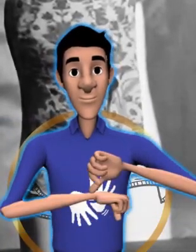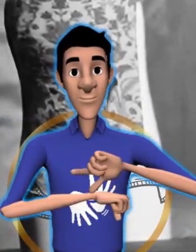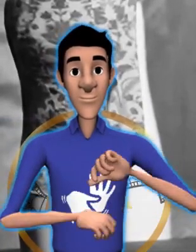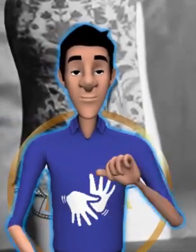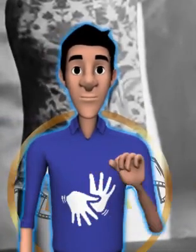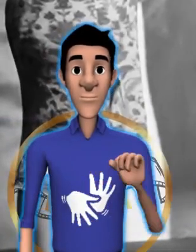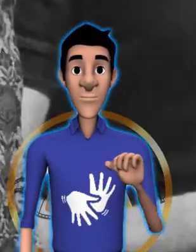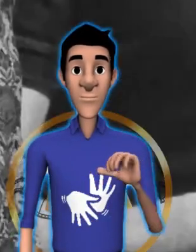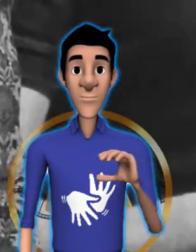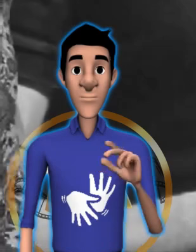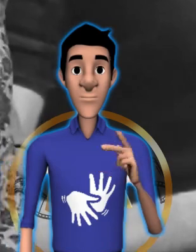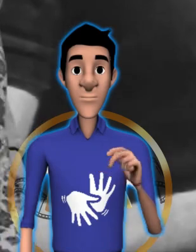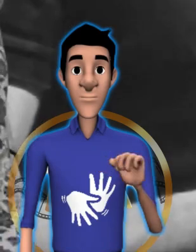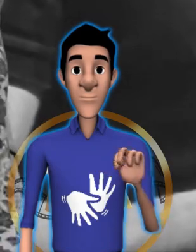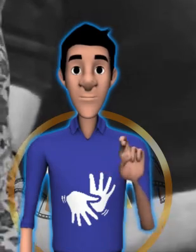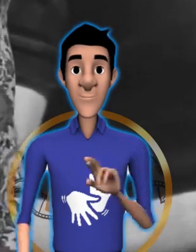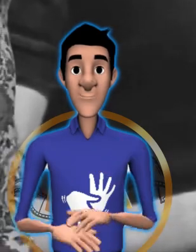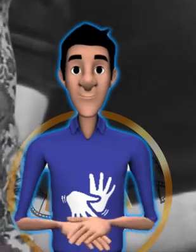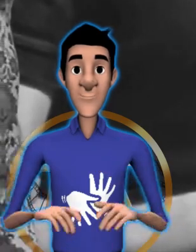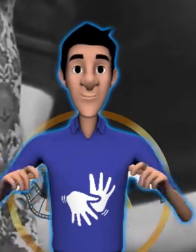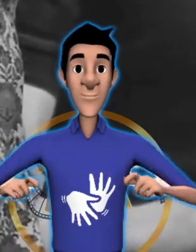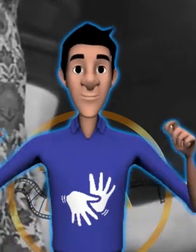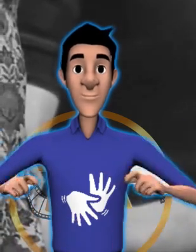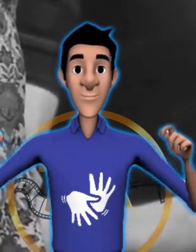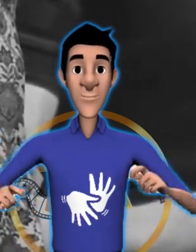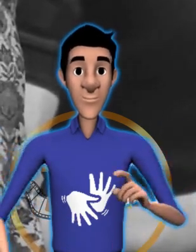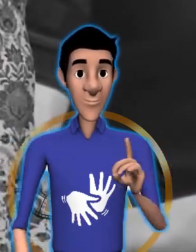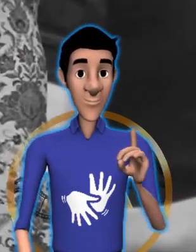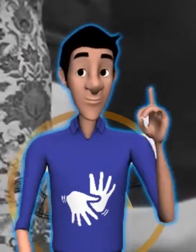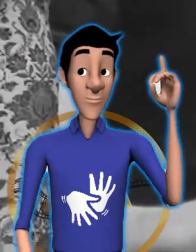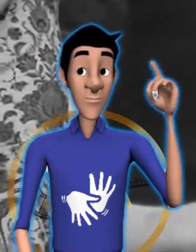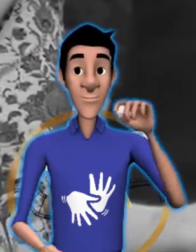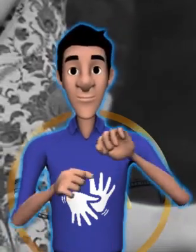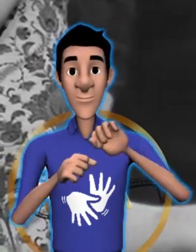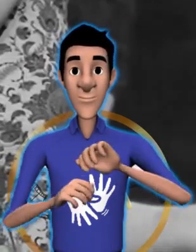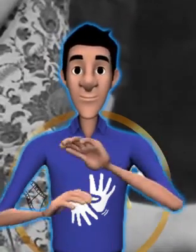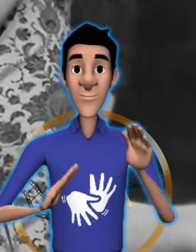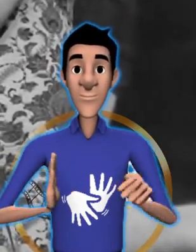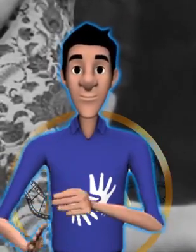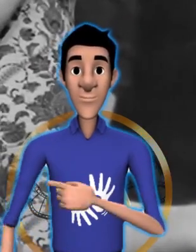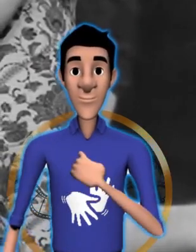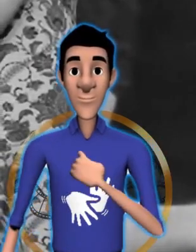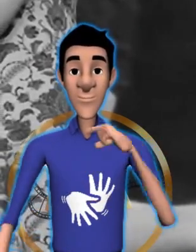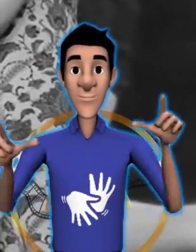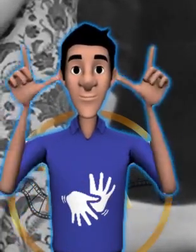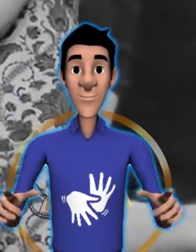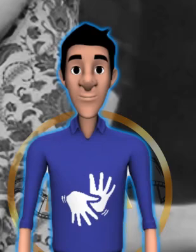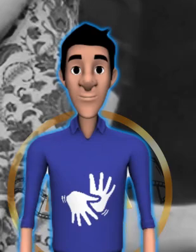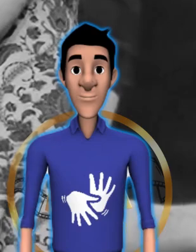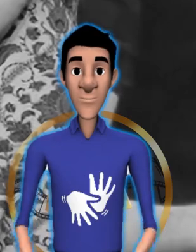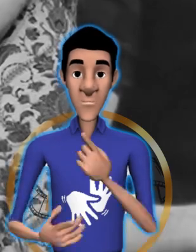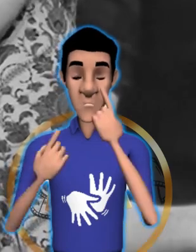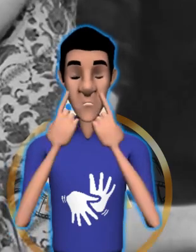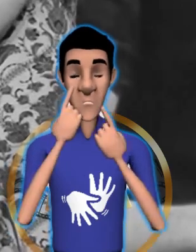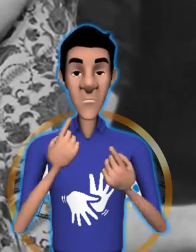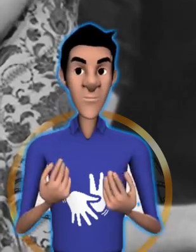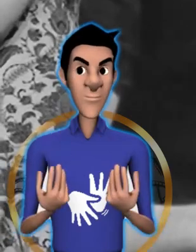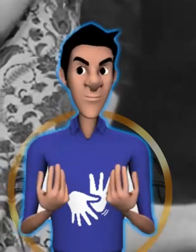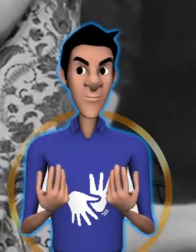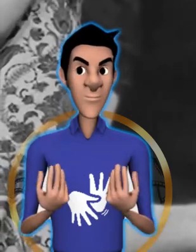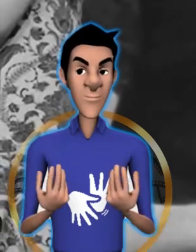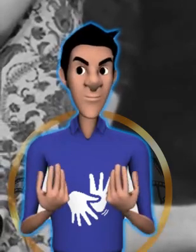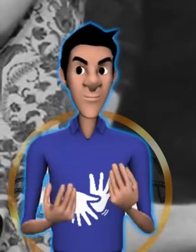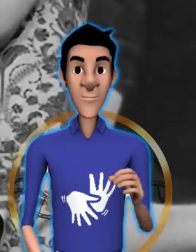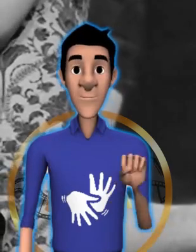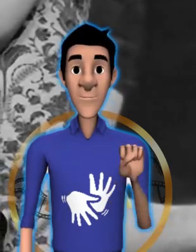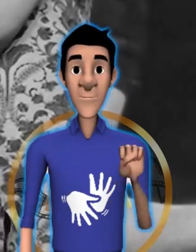tá falando e faz um vídeo juntando essas duas partes. É, qual que é a diferença? Os críticos, eles gostam de falar assim: se ficar aqui, vai ficar rico. Não, se você fizer